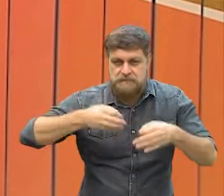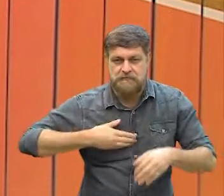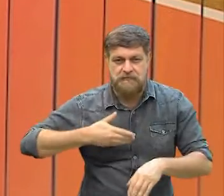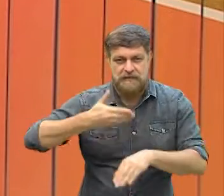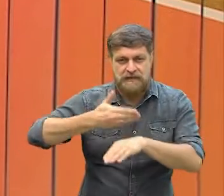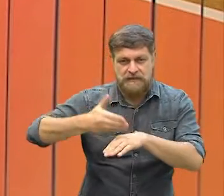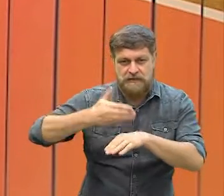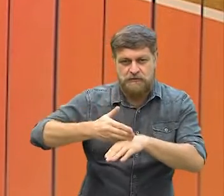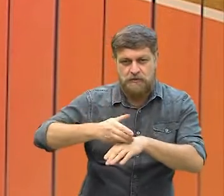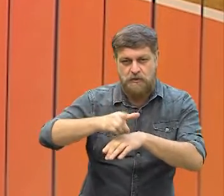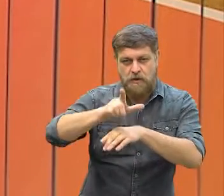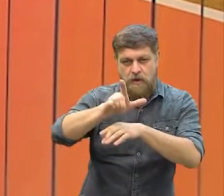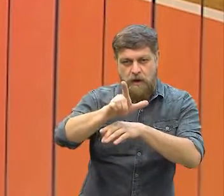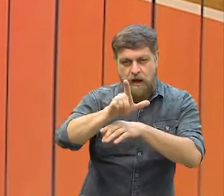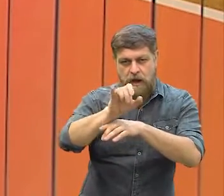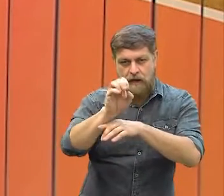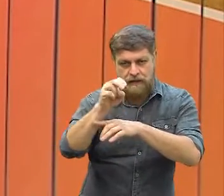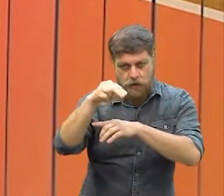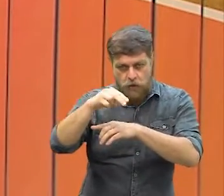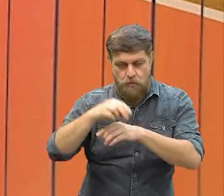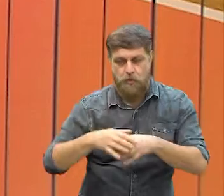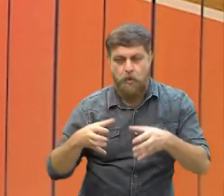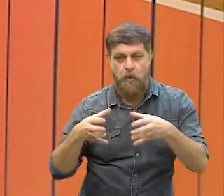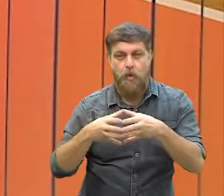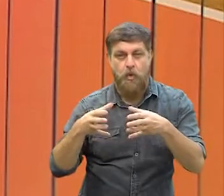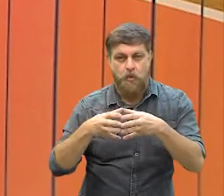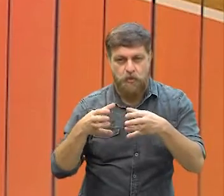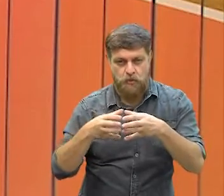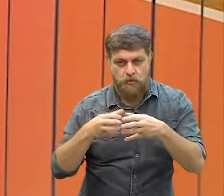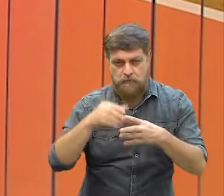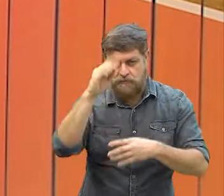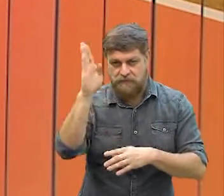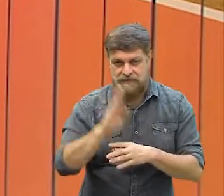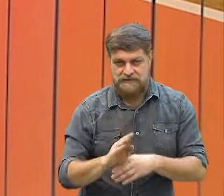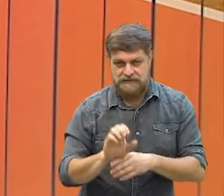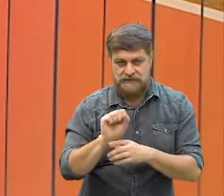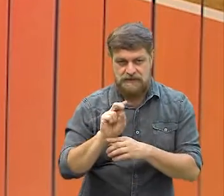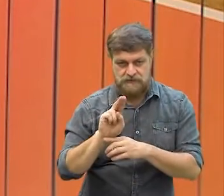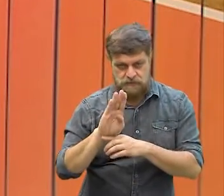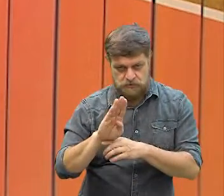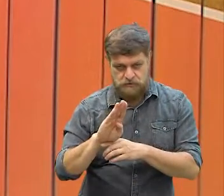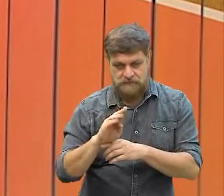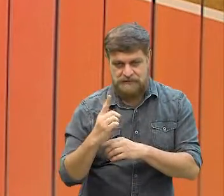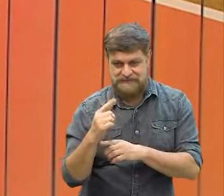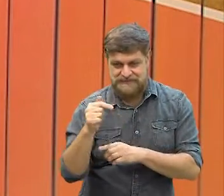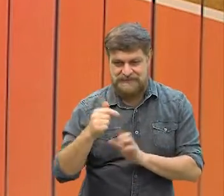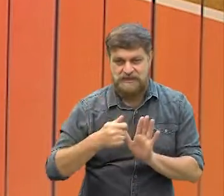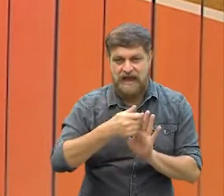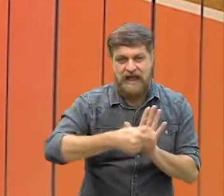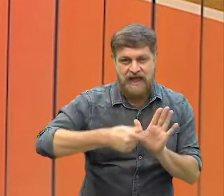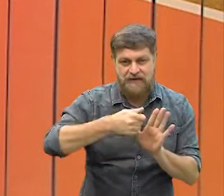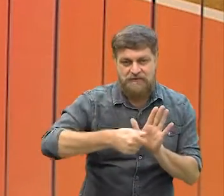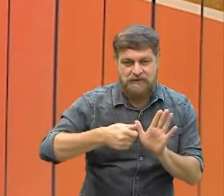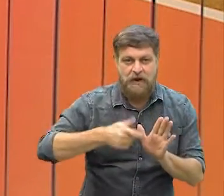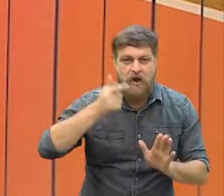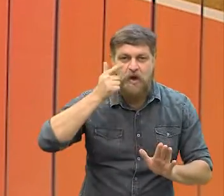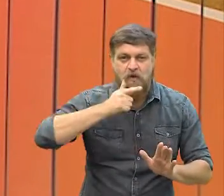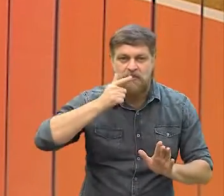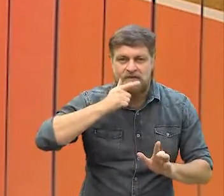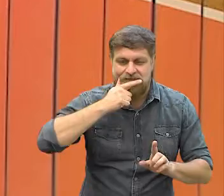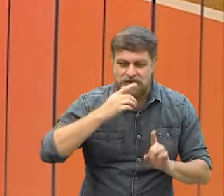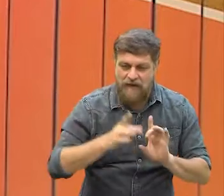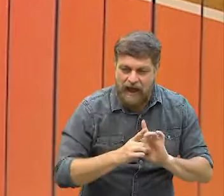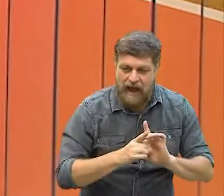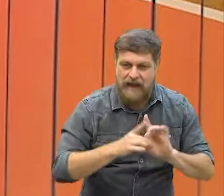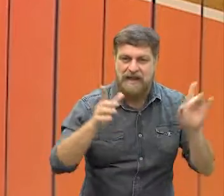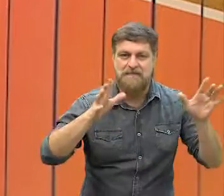treinou Lyon, lá na França, Seleção Brasileira Sub-17 e com a Ferroviária conquistou a Libertadores